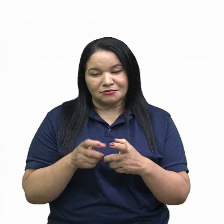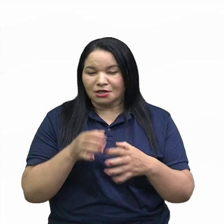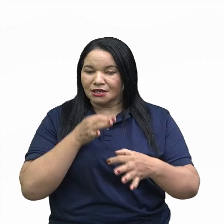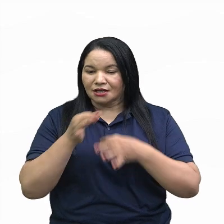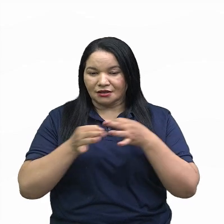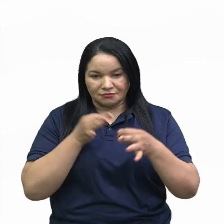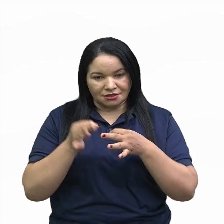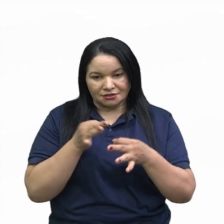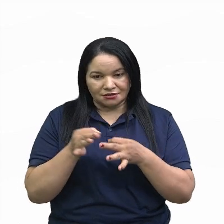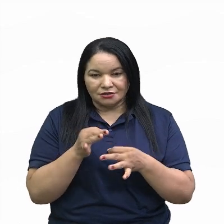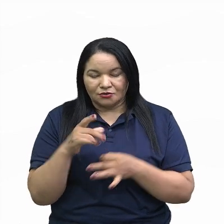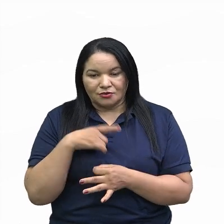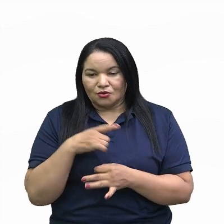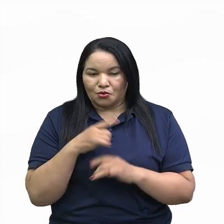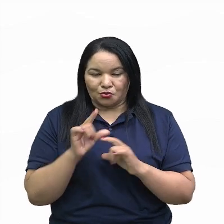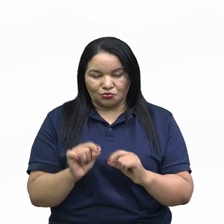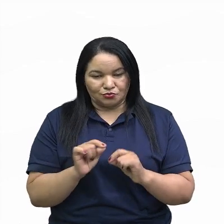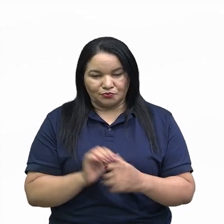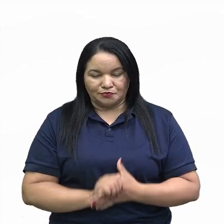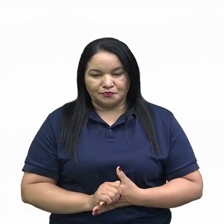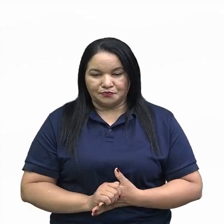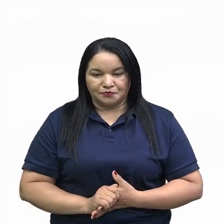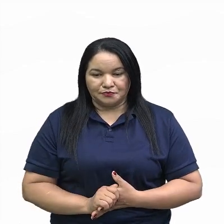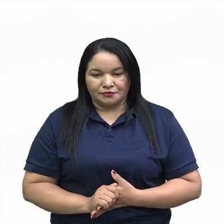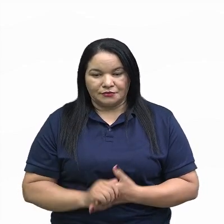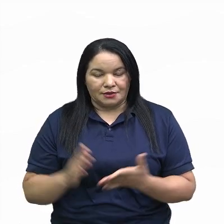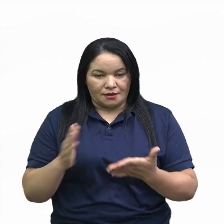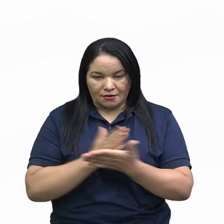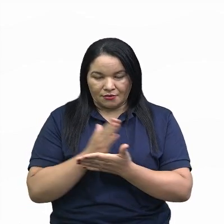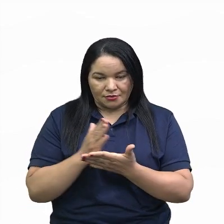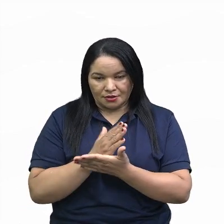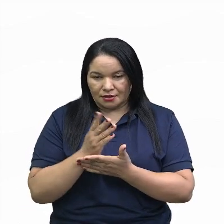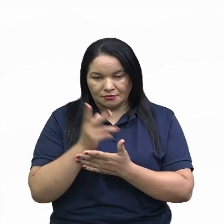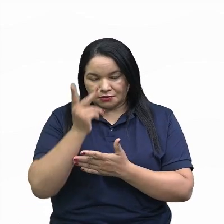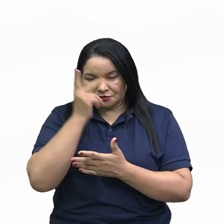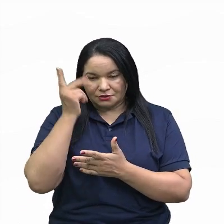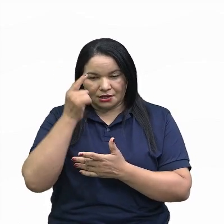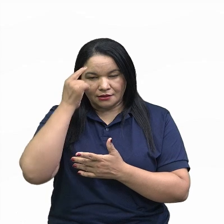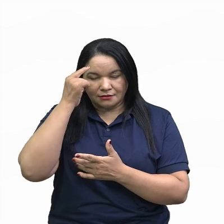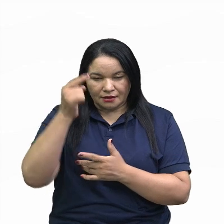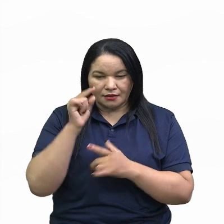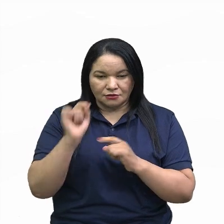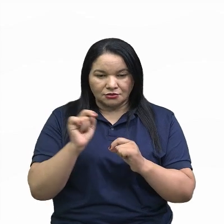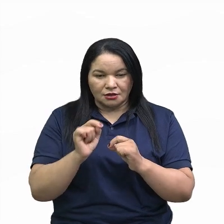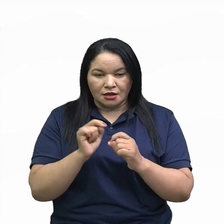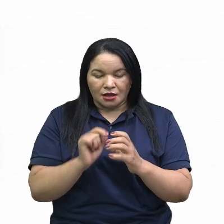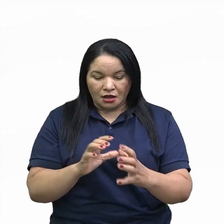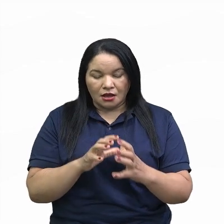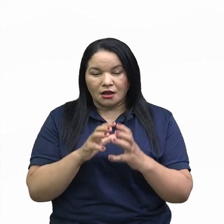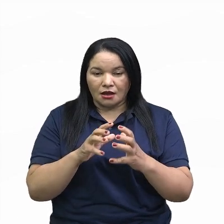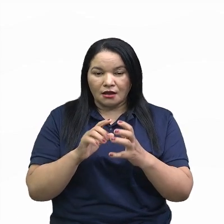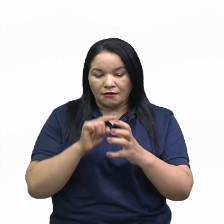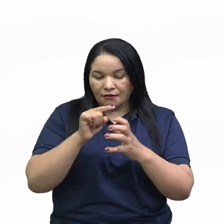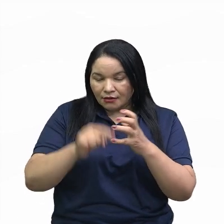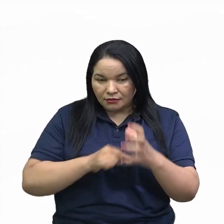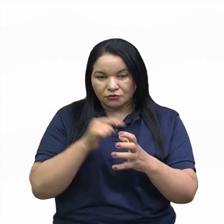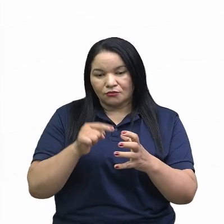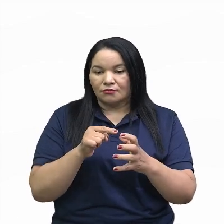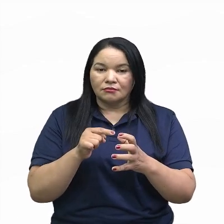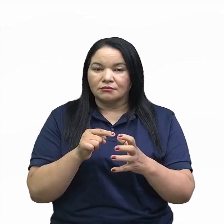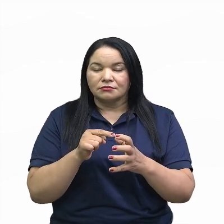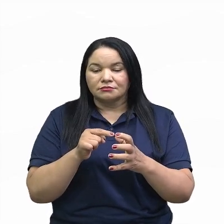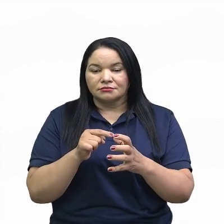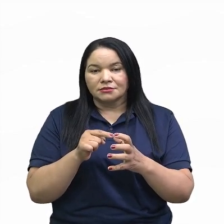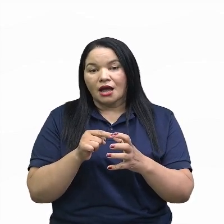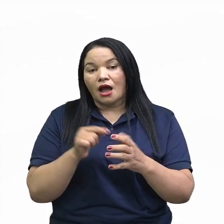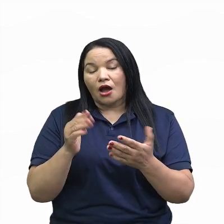aí, nós temos exatamente alguém rejeitando a ideia de que a Terra é redonda. Então, observem que a